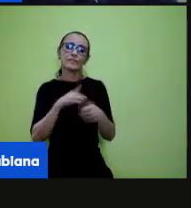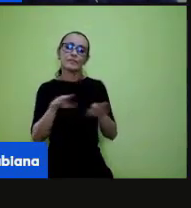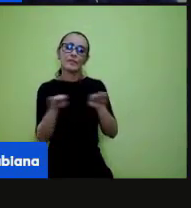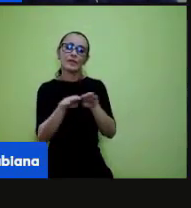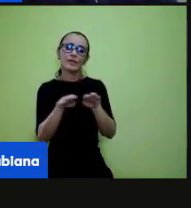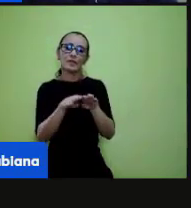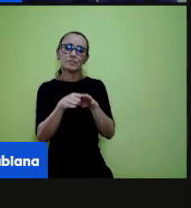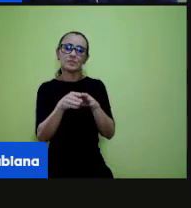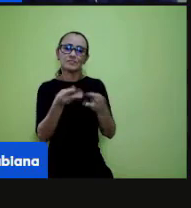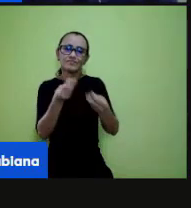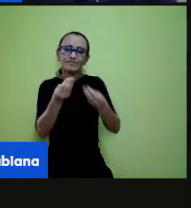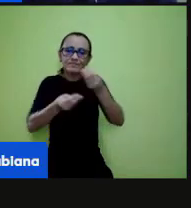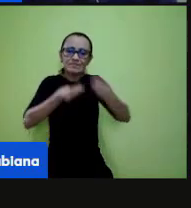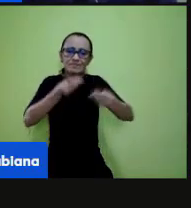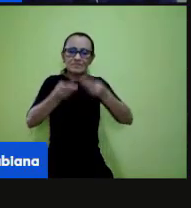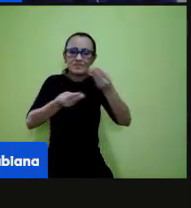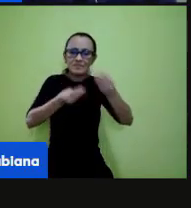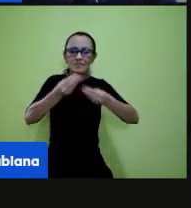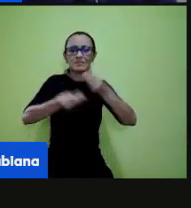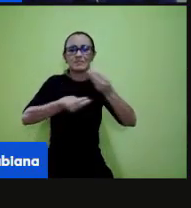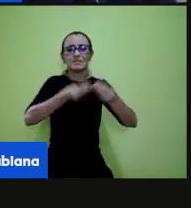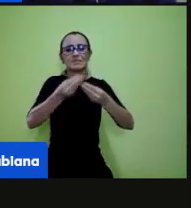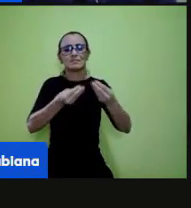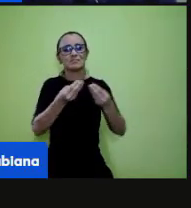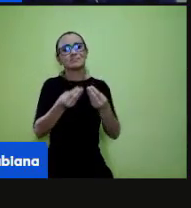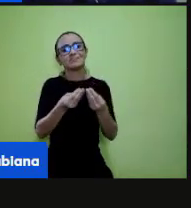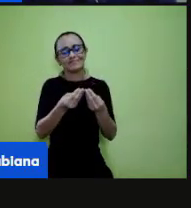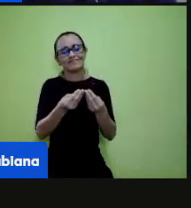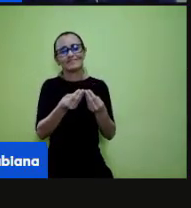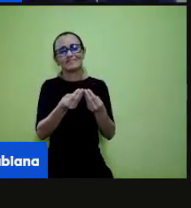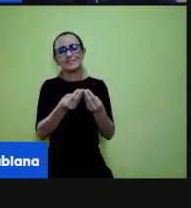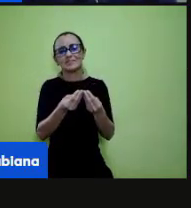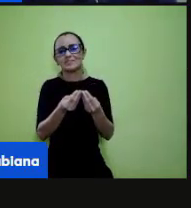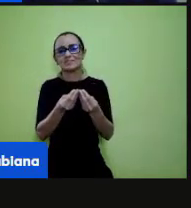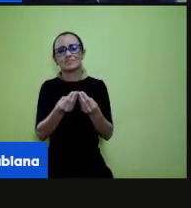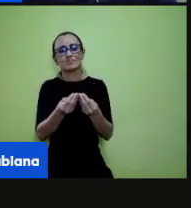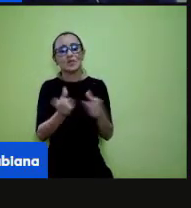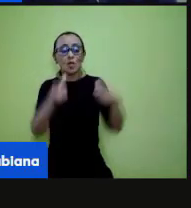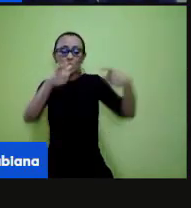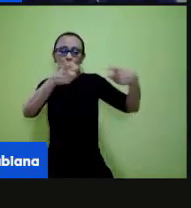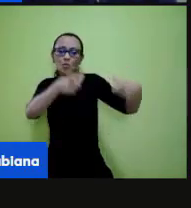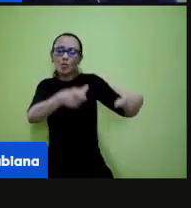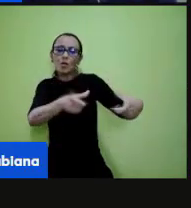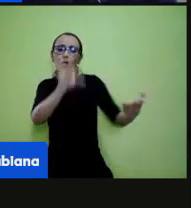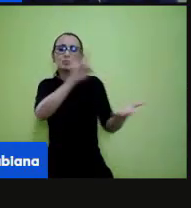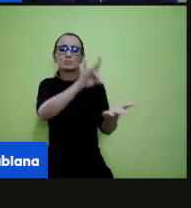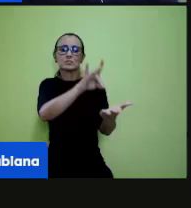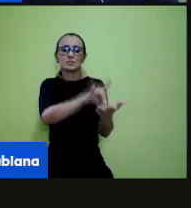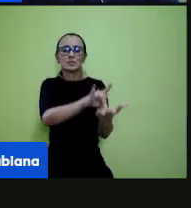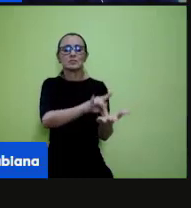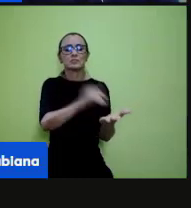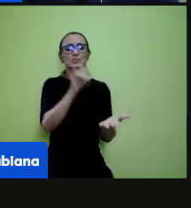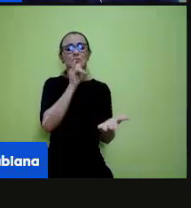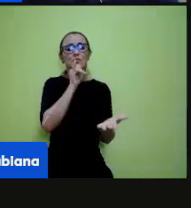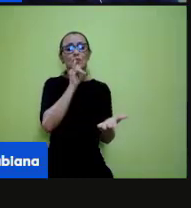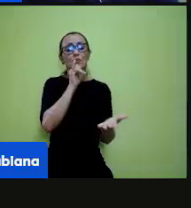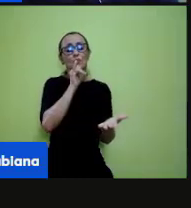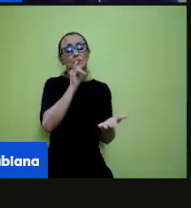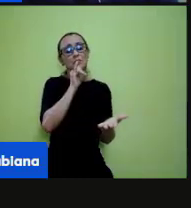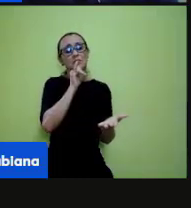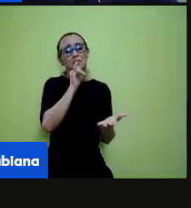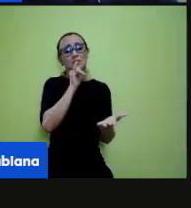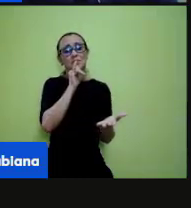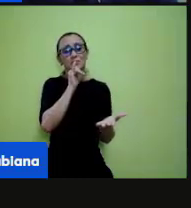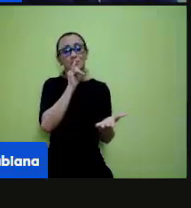tratamento focal. O tratamento focal é feito diretamente nos recipientes. Nós temos como exemplo aí um tambor que está